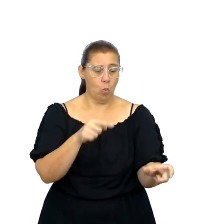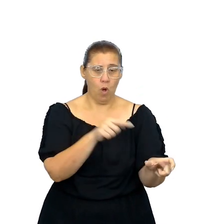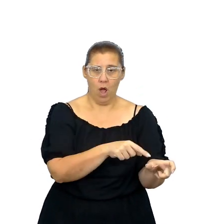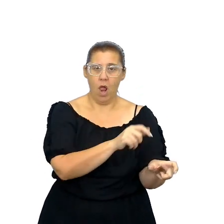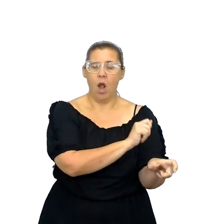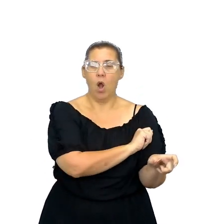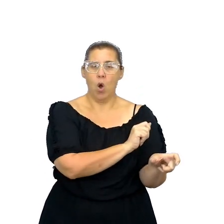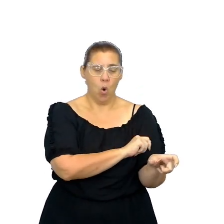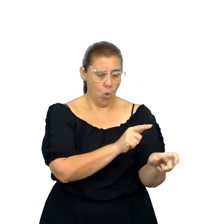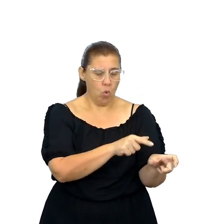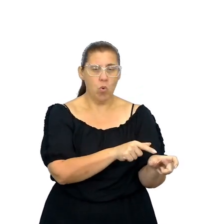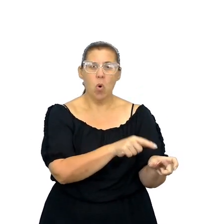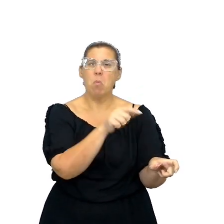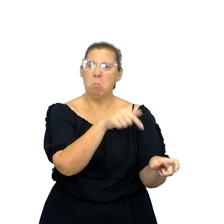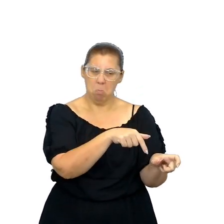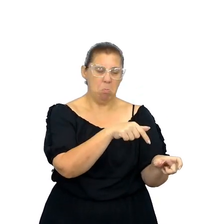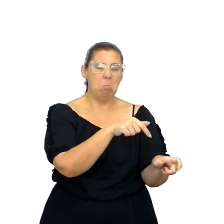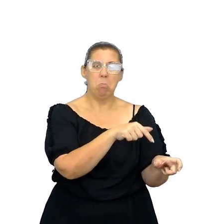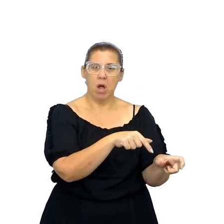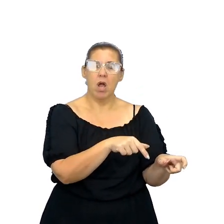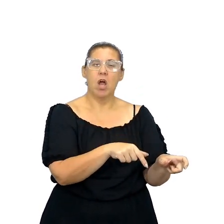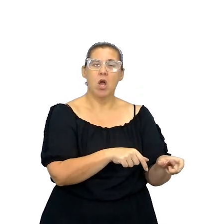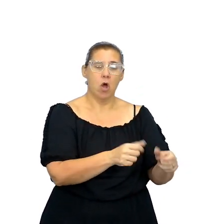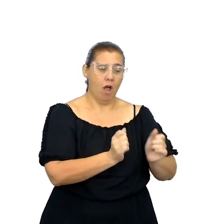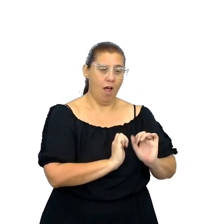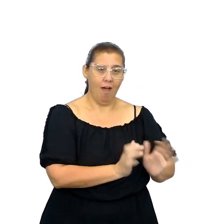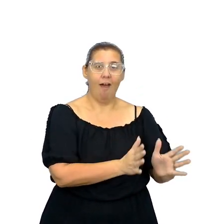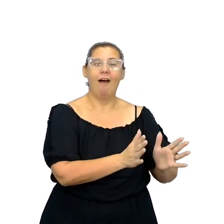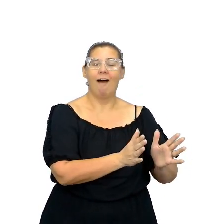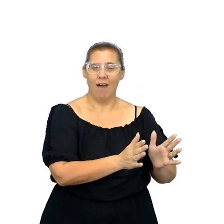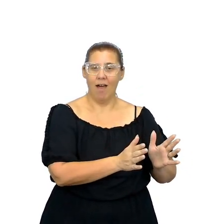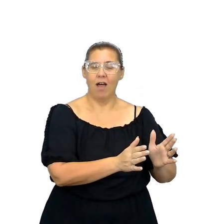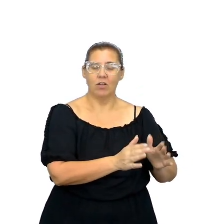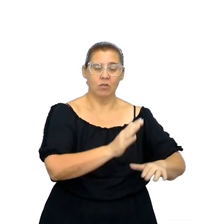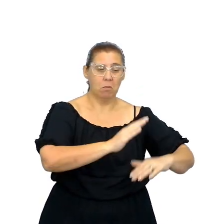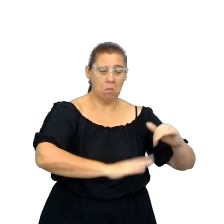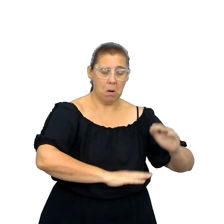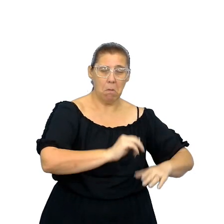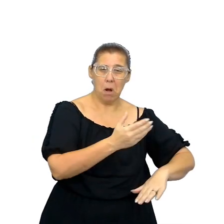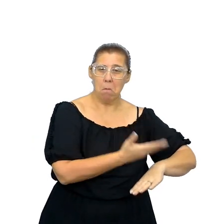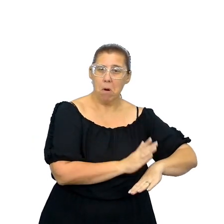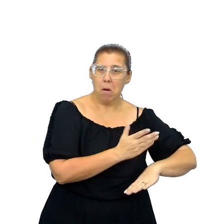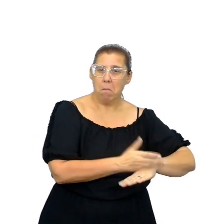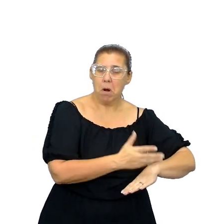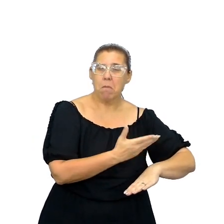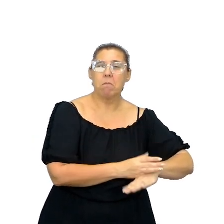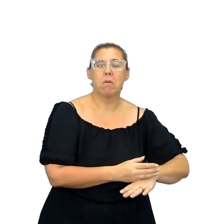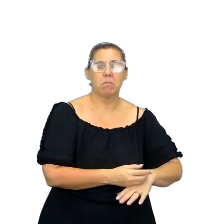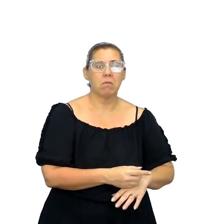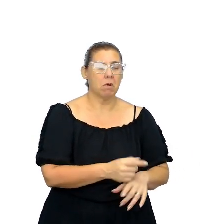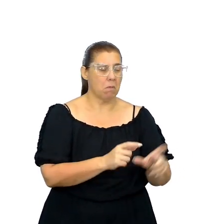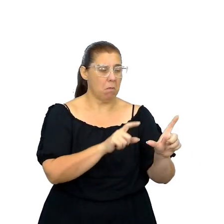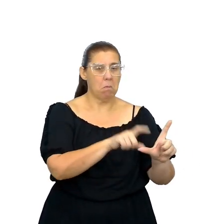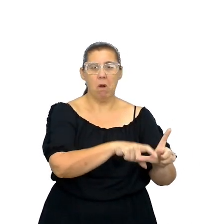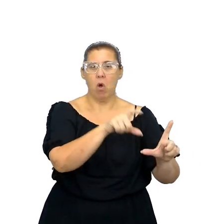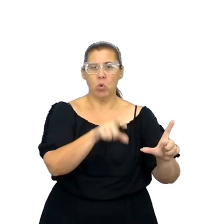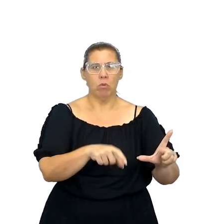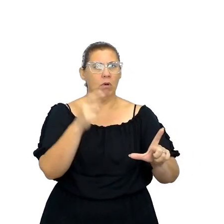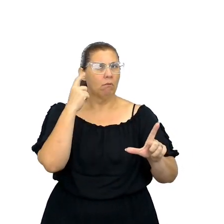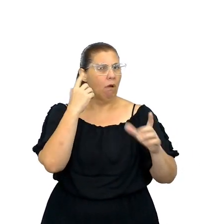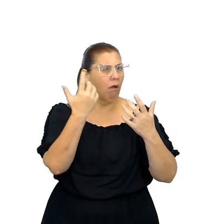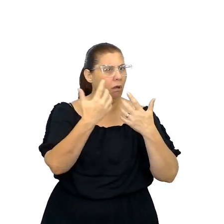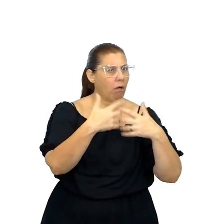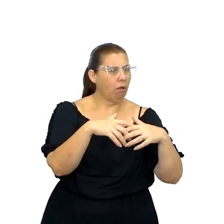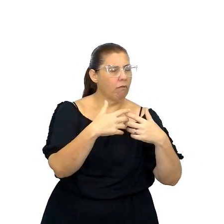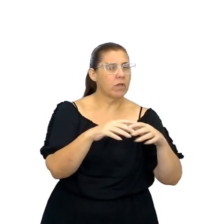ativo no processo de ensino-aprendizagem para torná-lo autônomo, reflexivo também quanto à